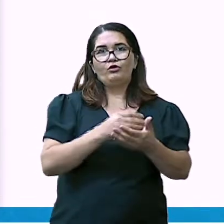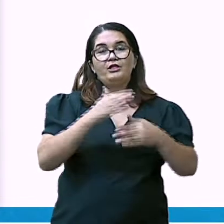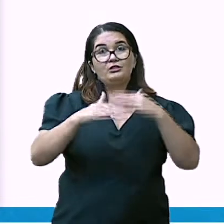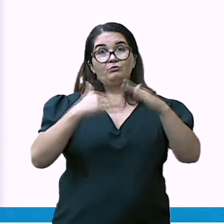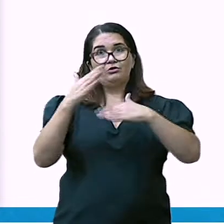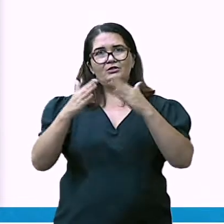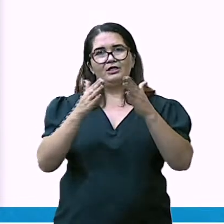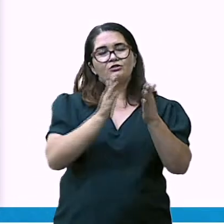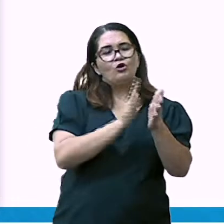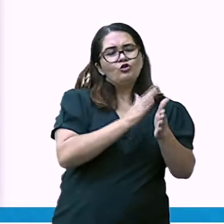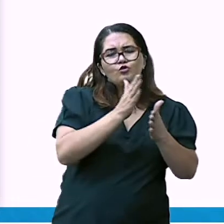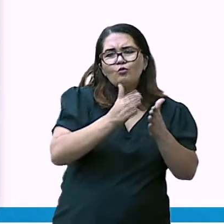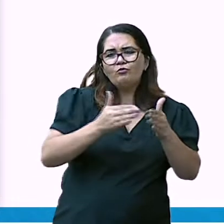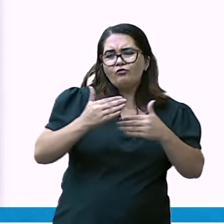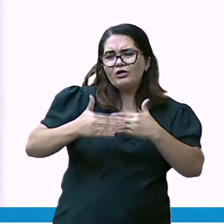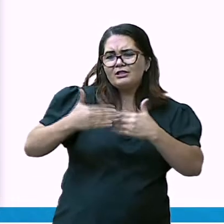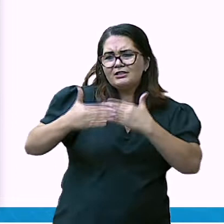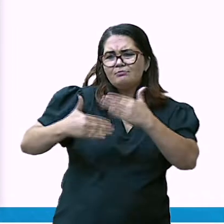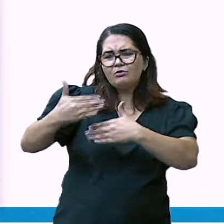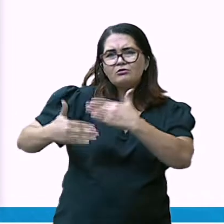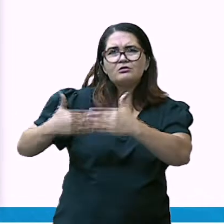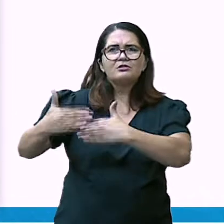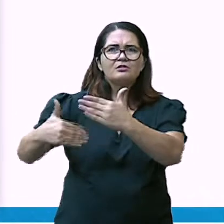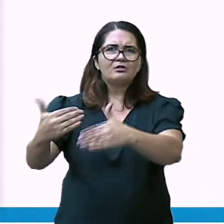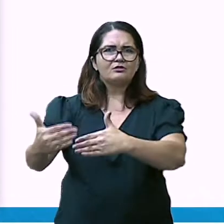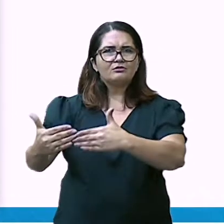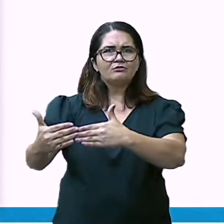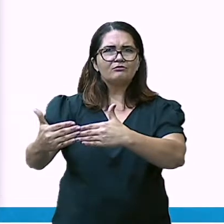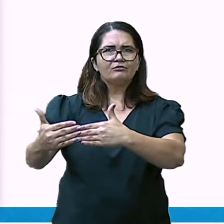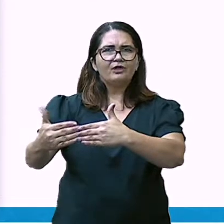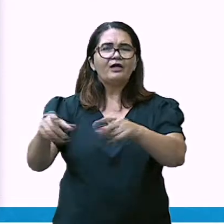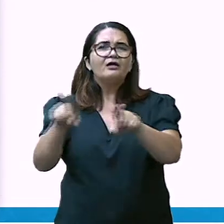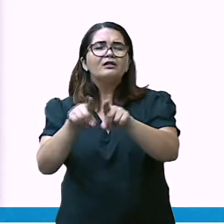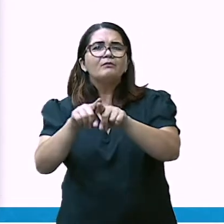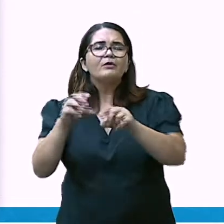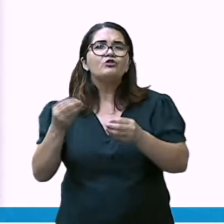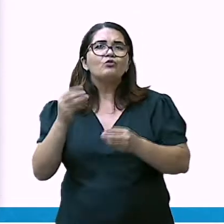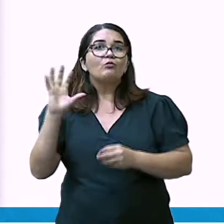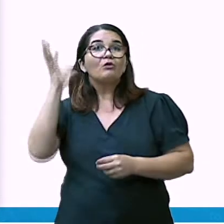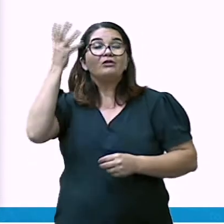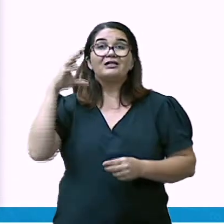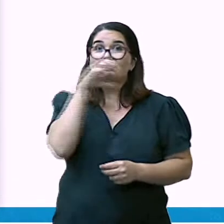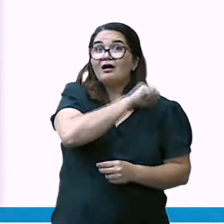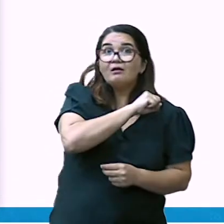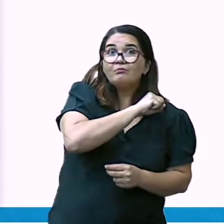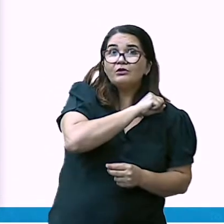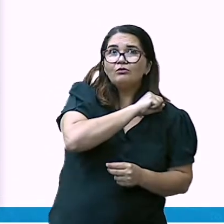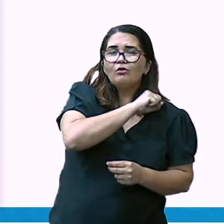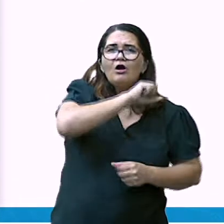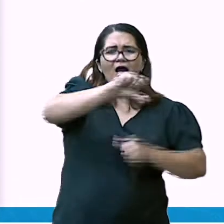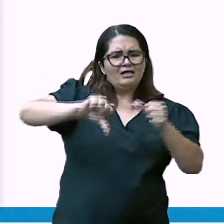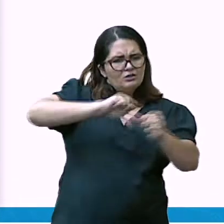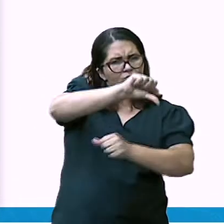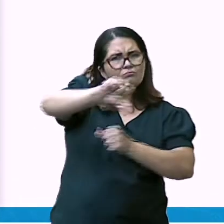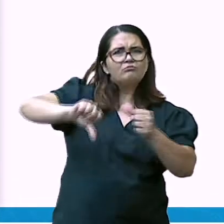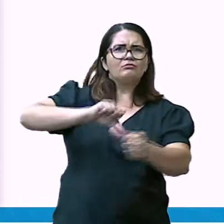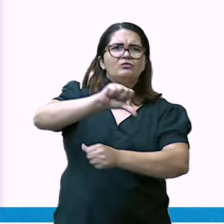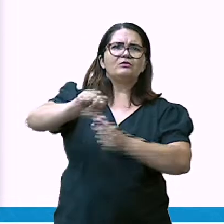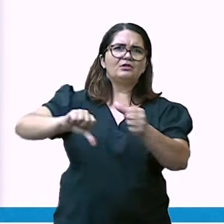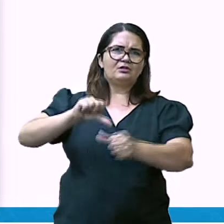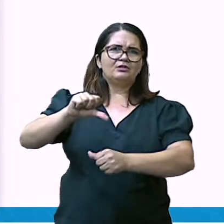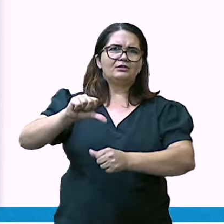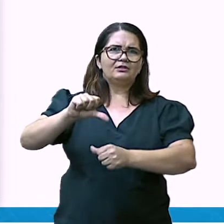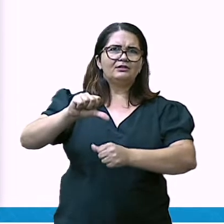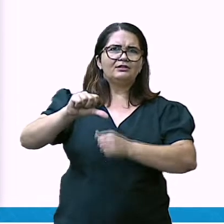Intensas. Acontecem muito rápido. Você pode observar a sua rua. Quanta mudança no